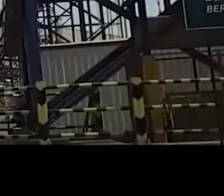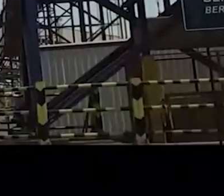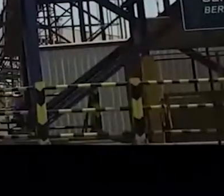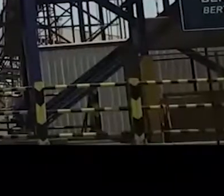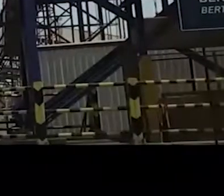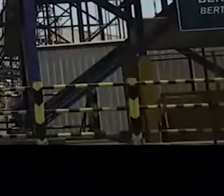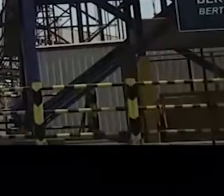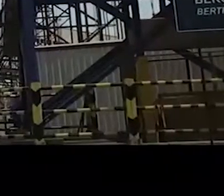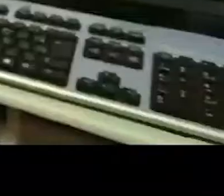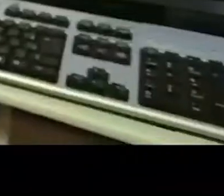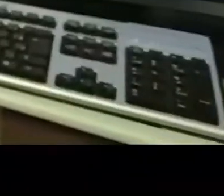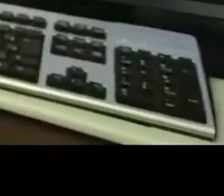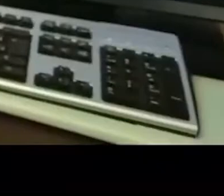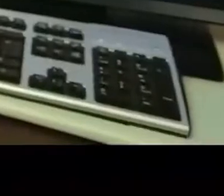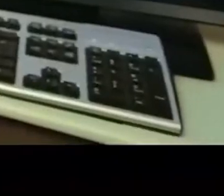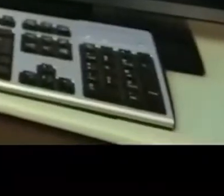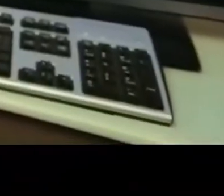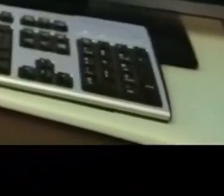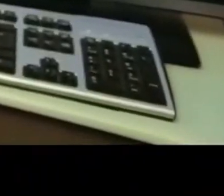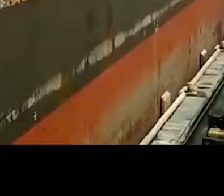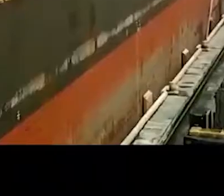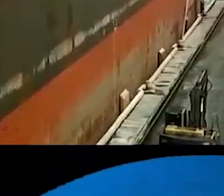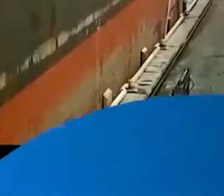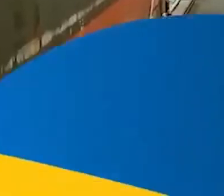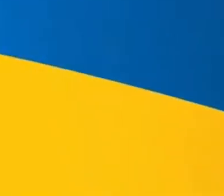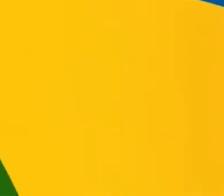os melhores investimentos.